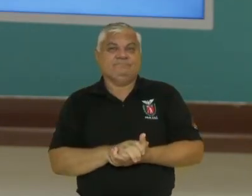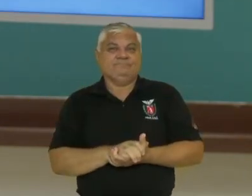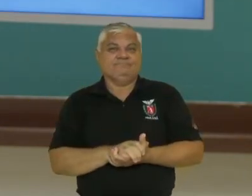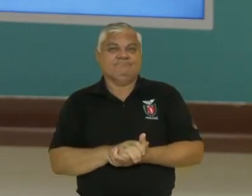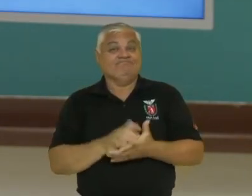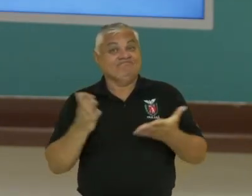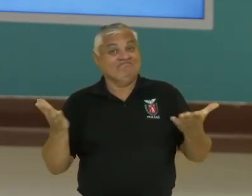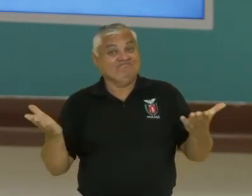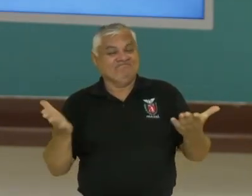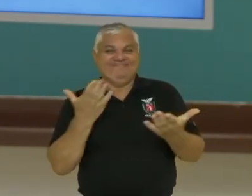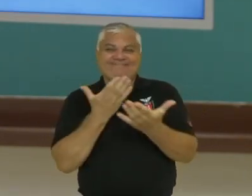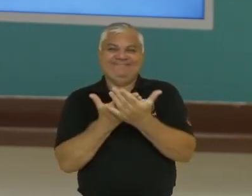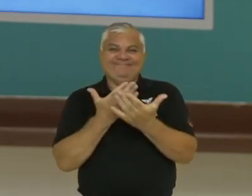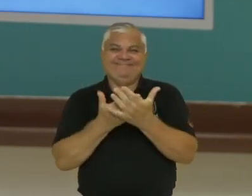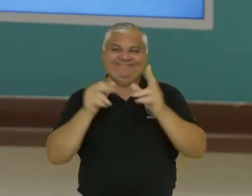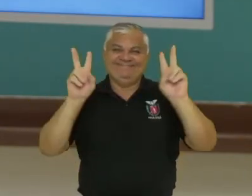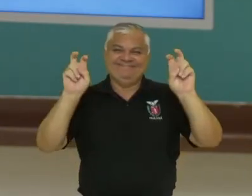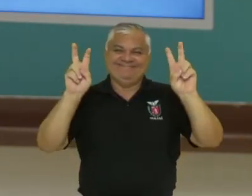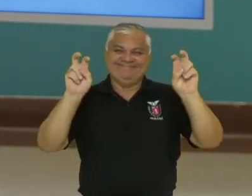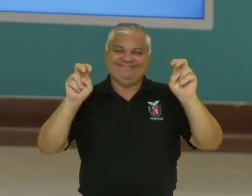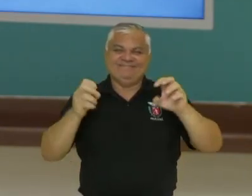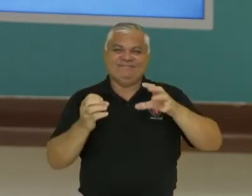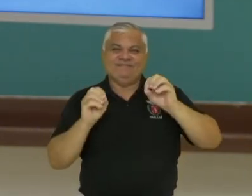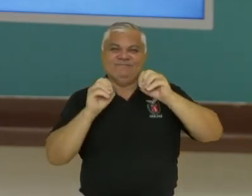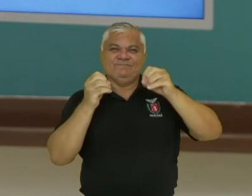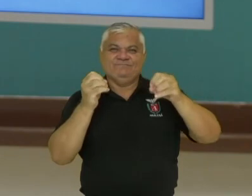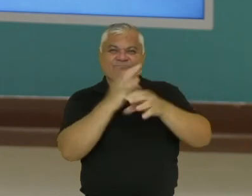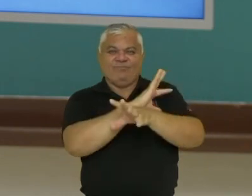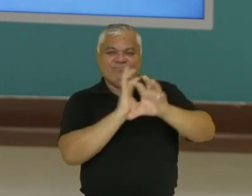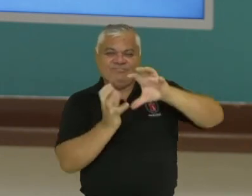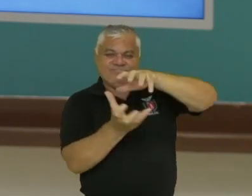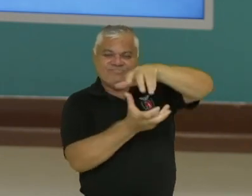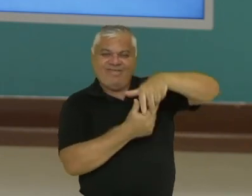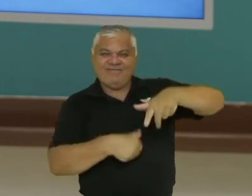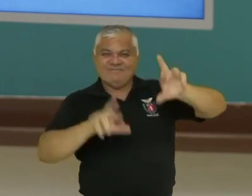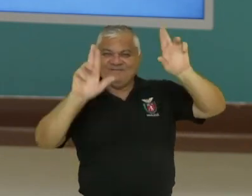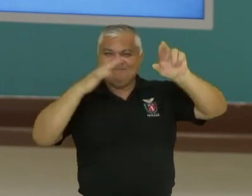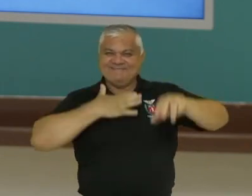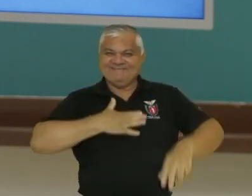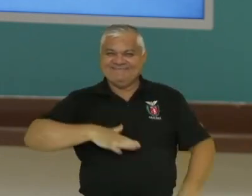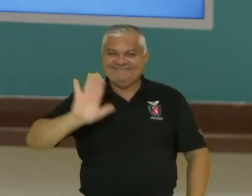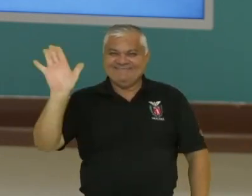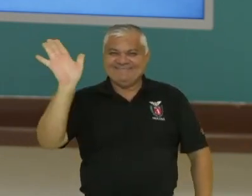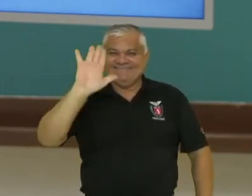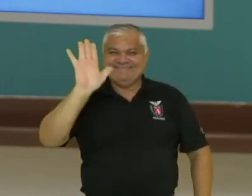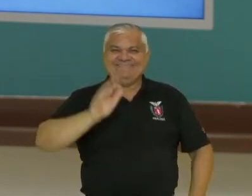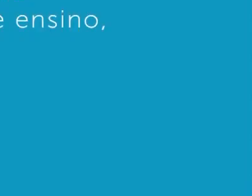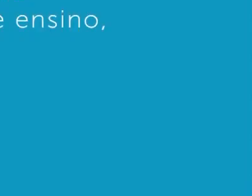Nessa aula, nós falamos sobre a formação da Terra. Espero que vocês tenham gostado e até breve!